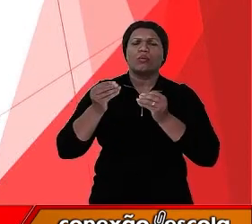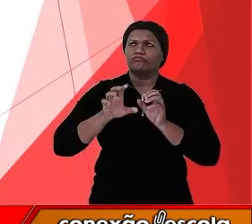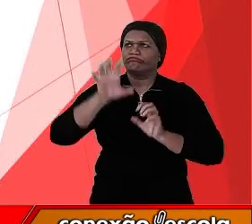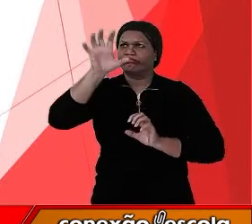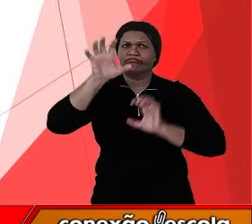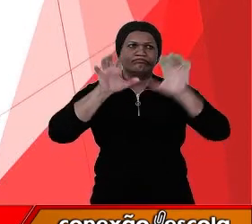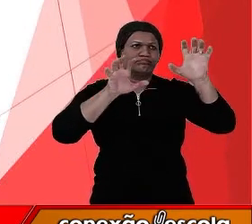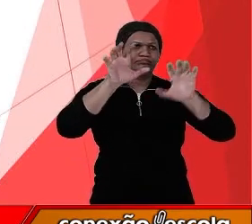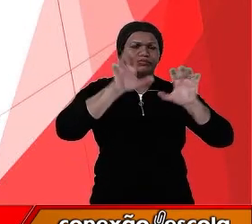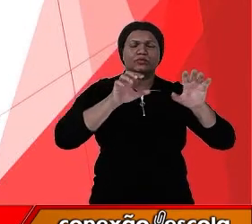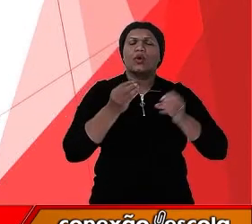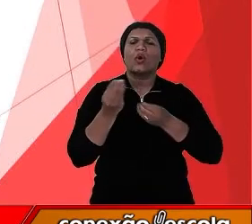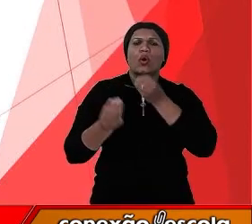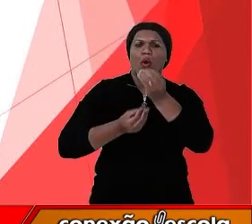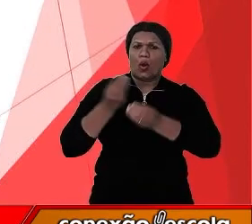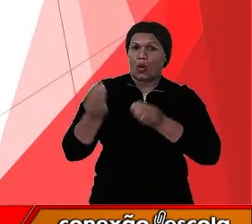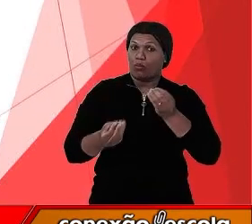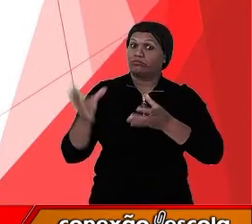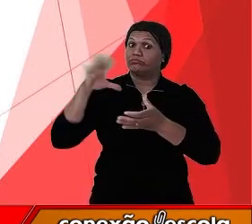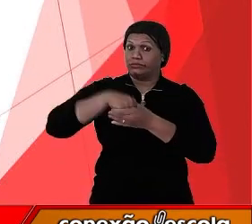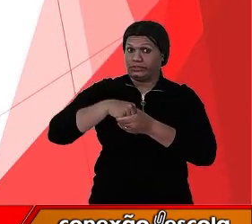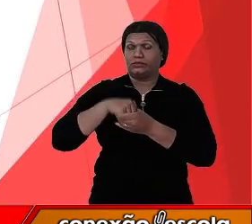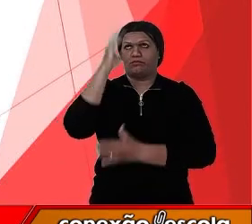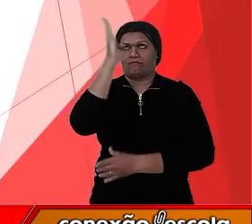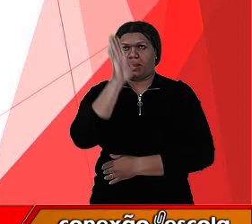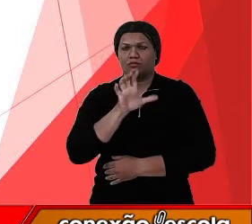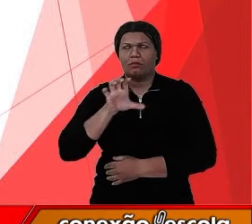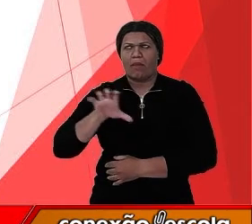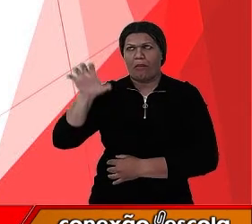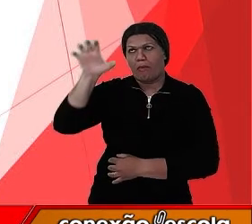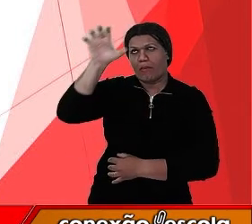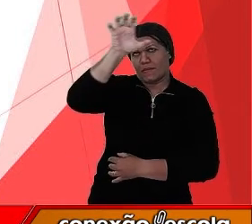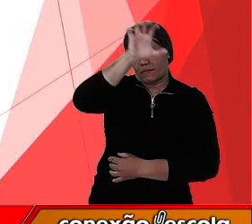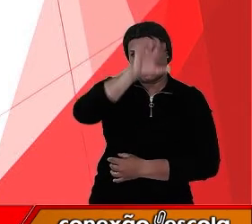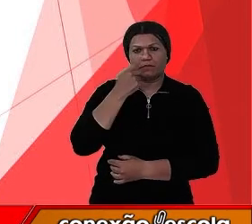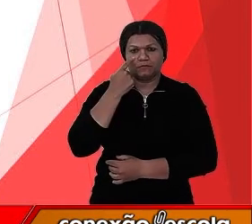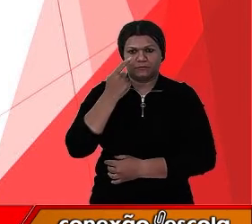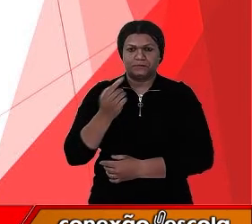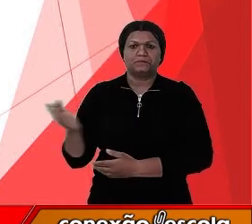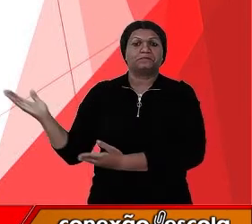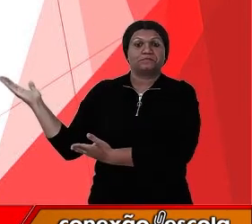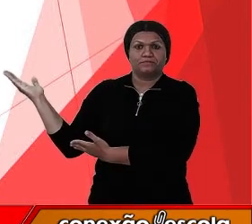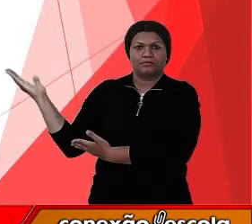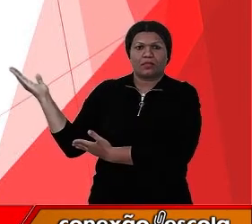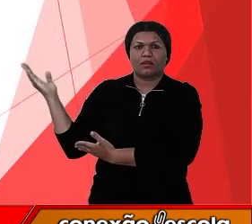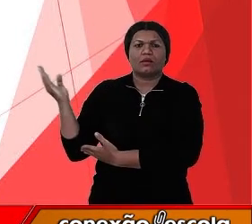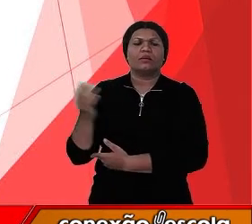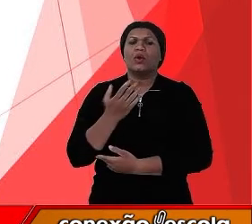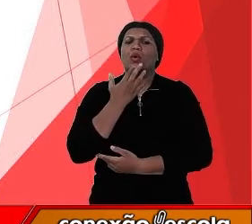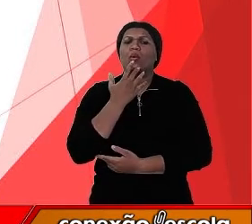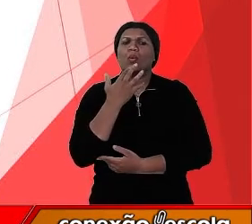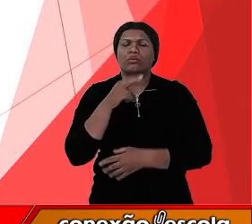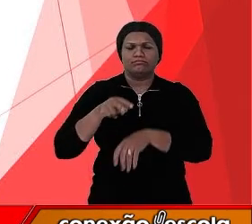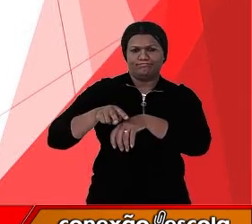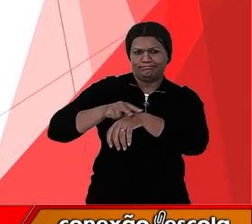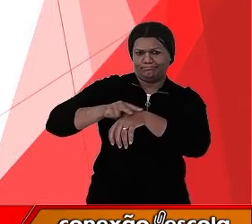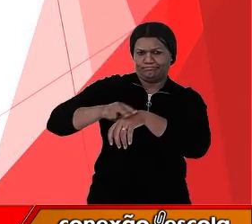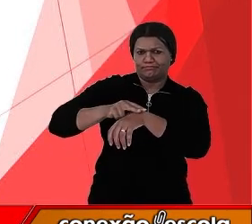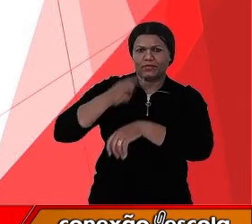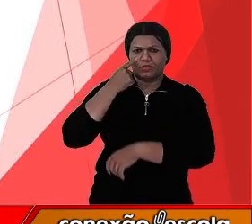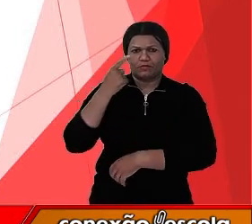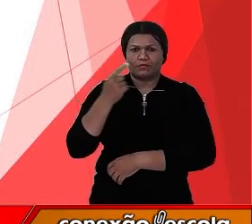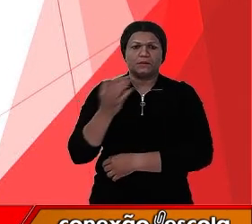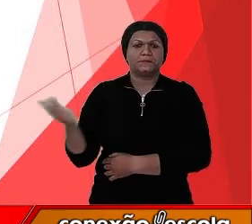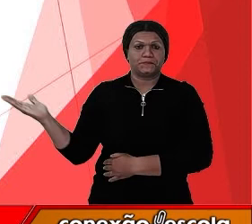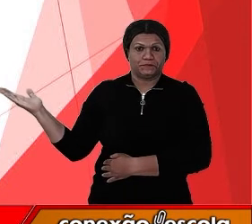morfoclimáticos pelo território brasileiro em verde nós temos aqui ó o